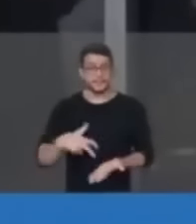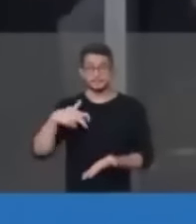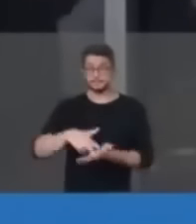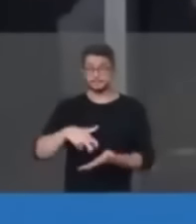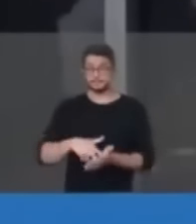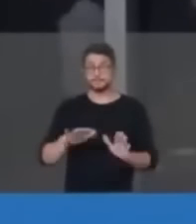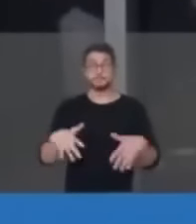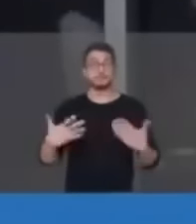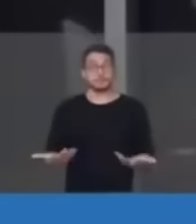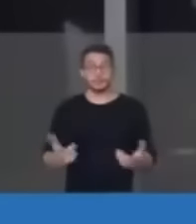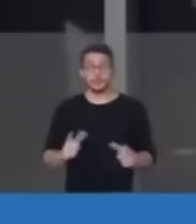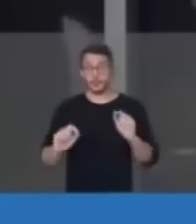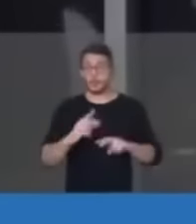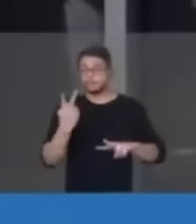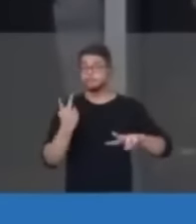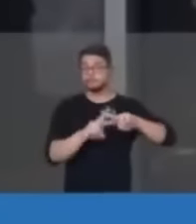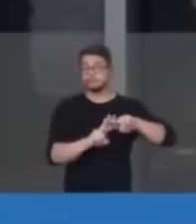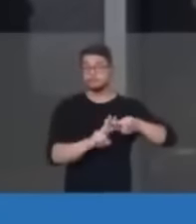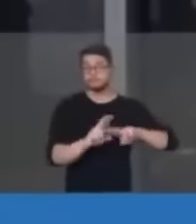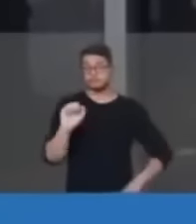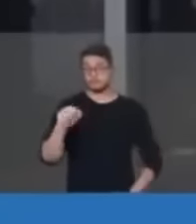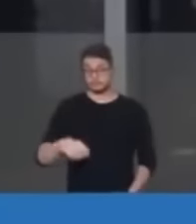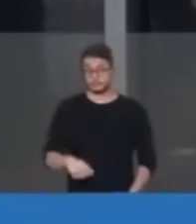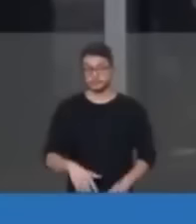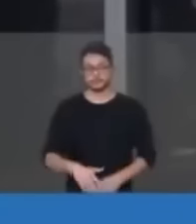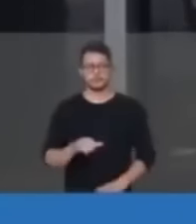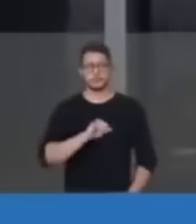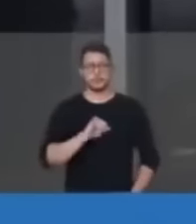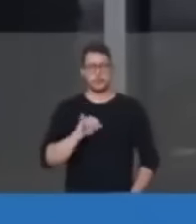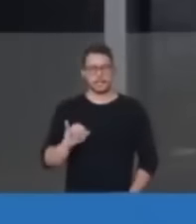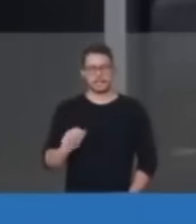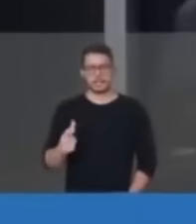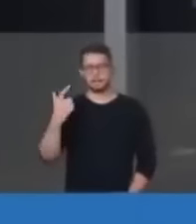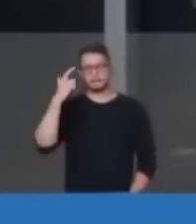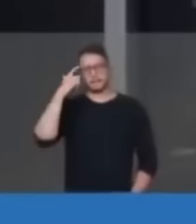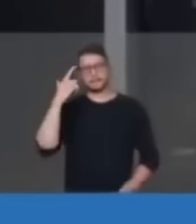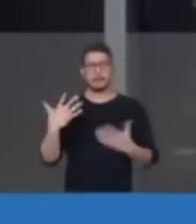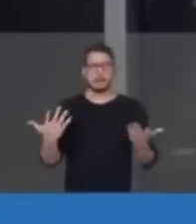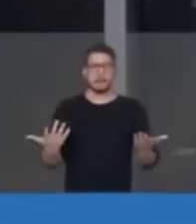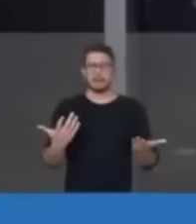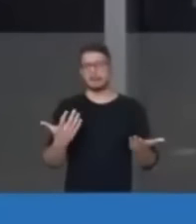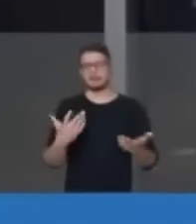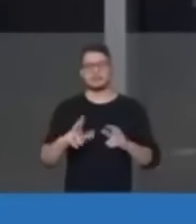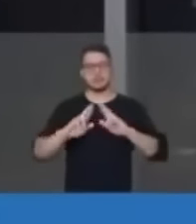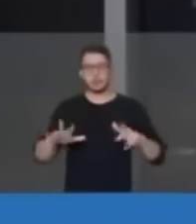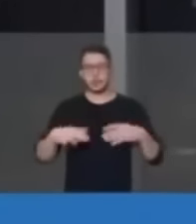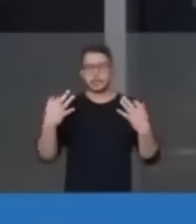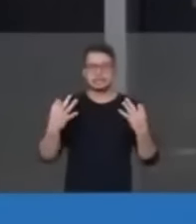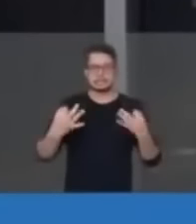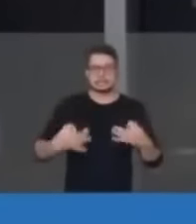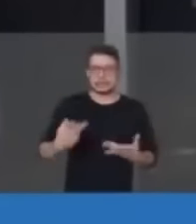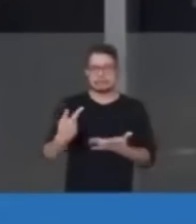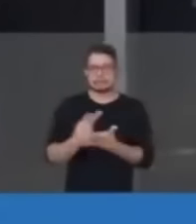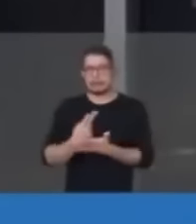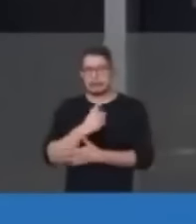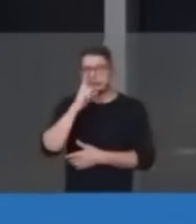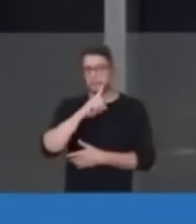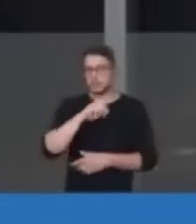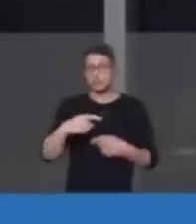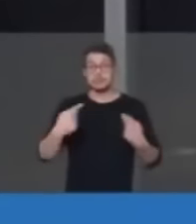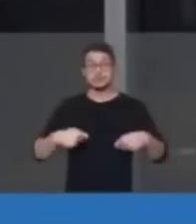condenação a prisão aqueles que se julgam injustiçados devem pedir a revisão das suas penas e não uma